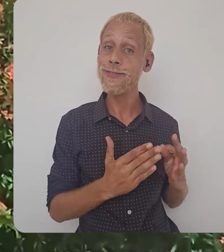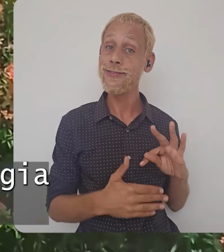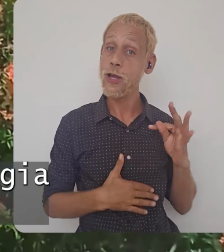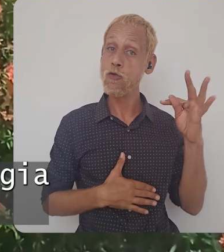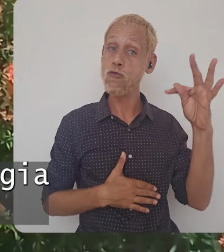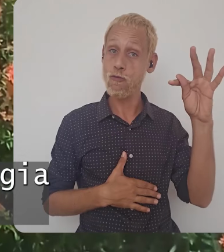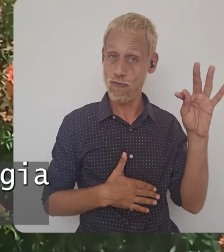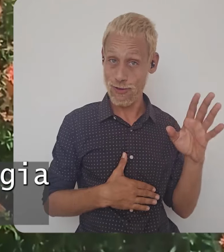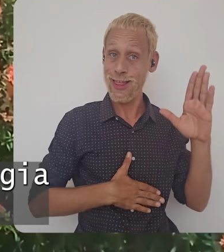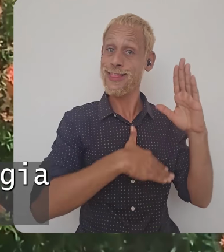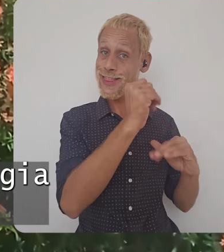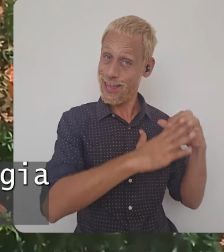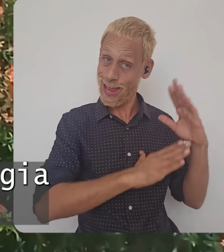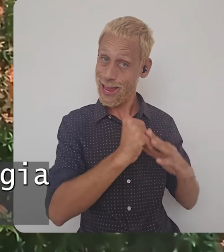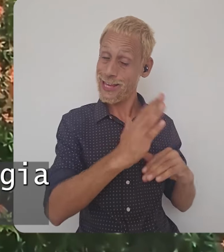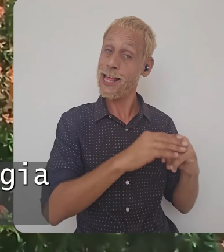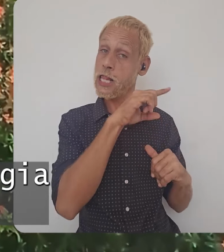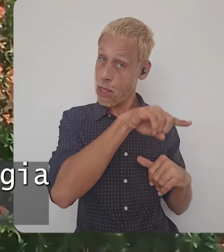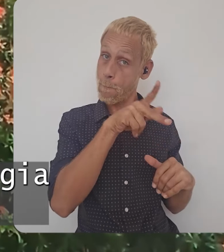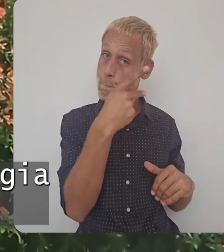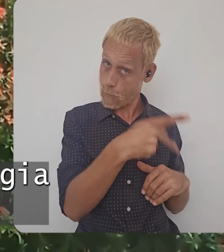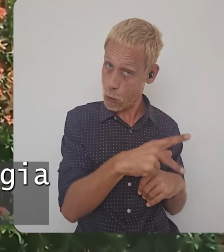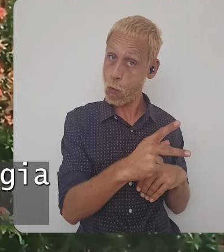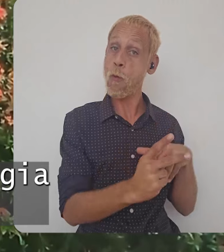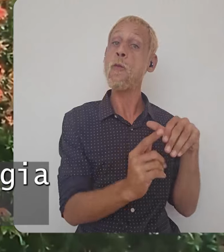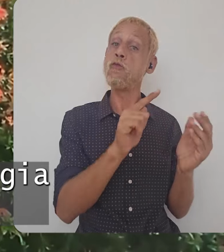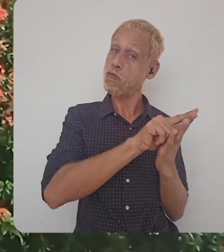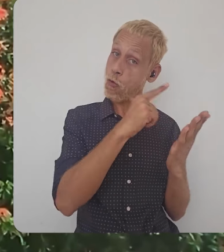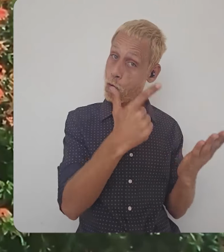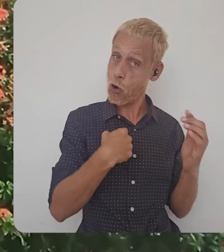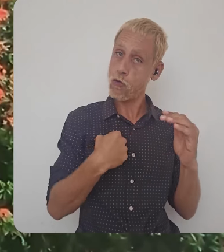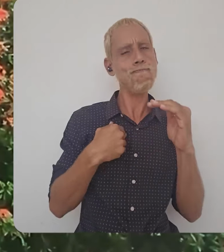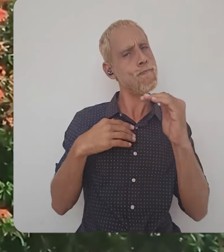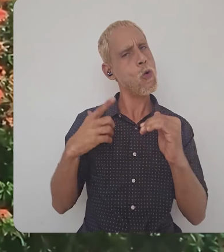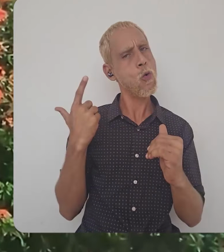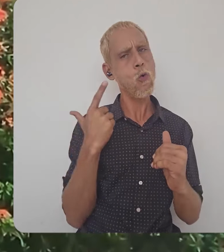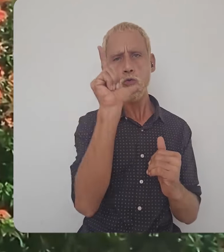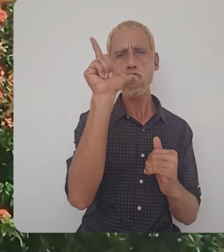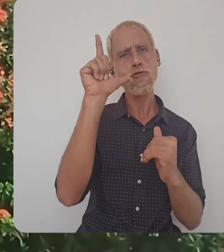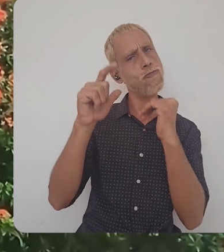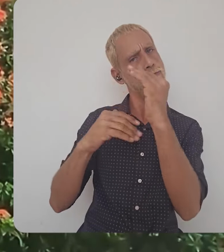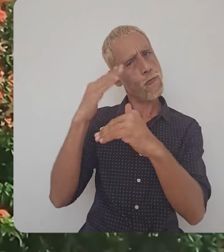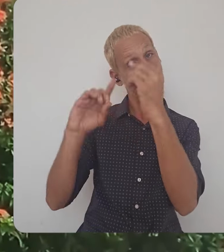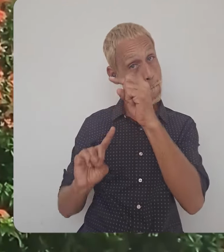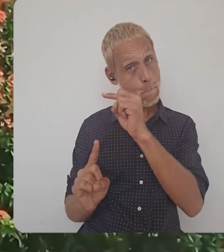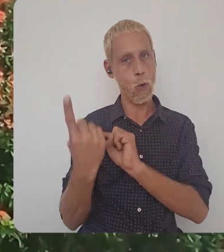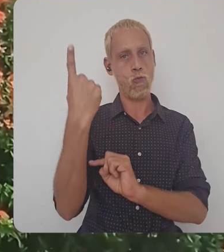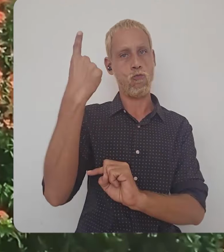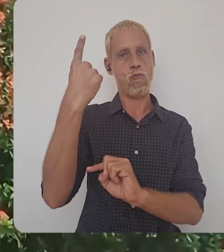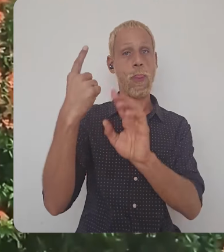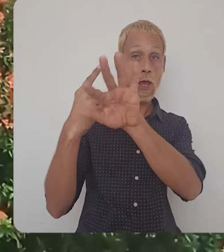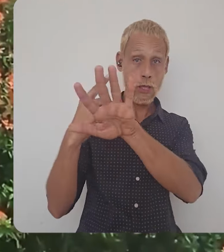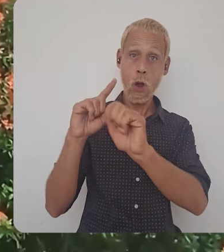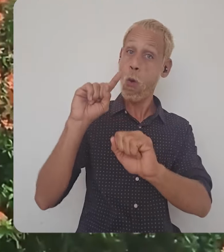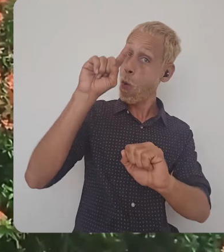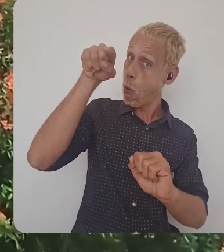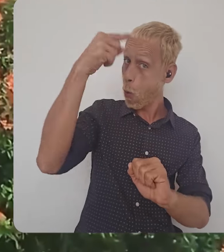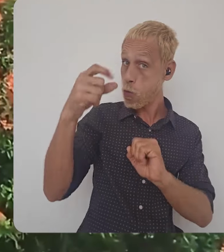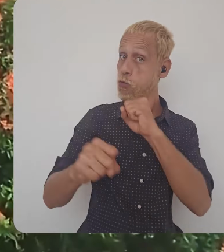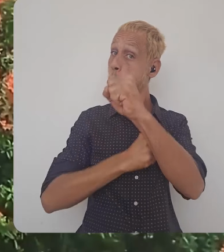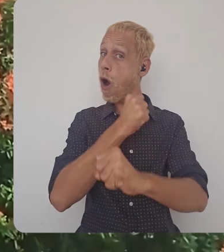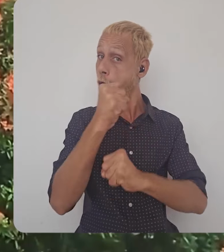época. Tinha esse suporte da equipe de tecnologia, da equipe de informática, da equipe técnica do jornal, e tudo isso permitiu que a gente evoluísse.